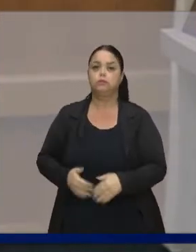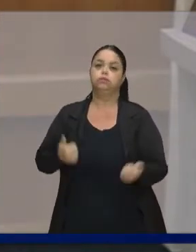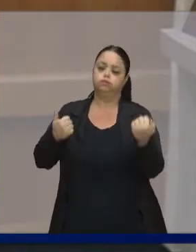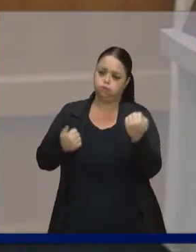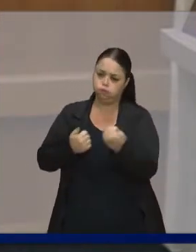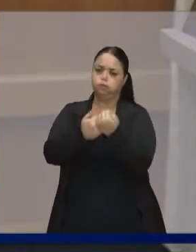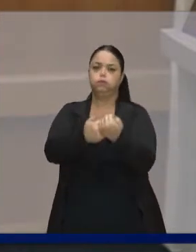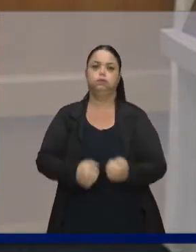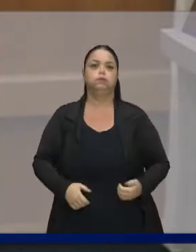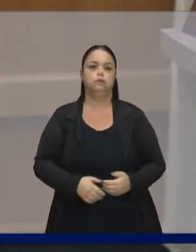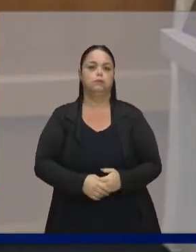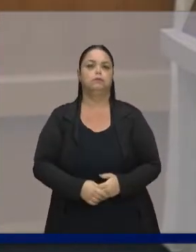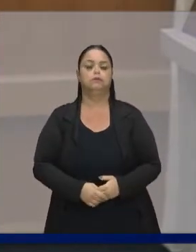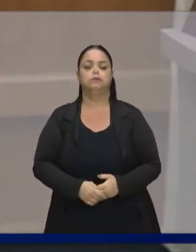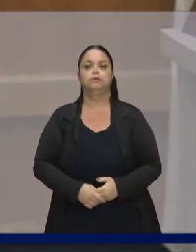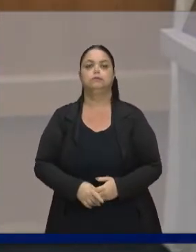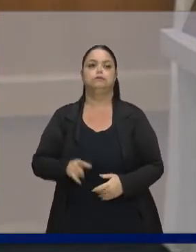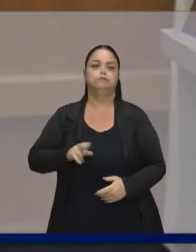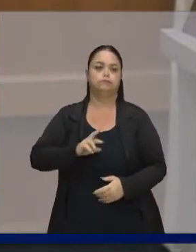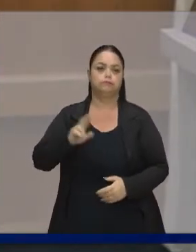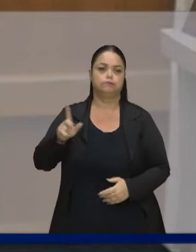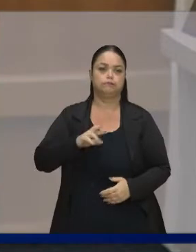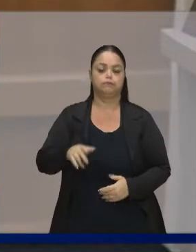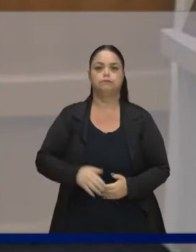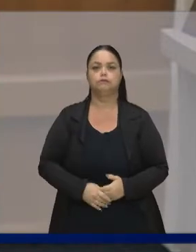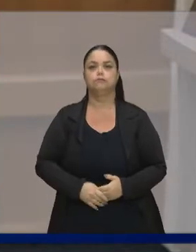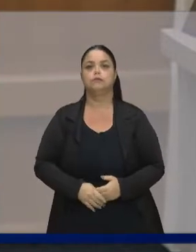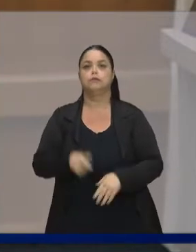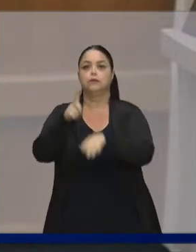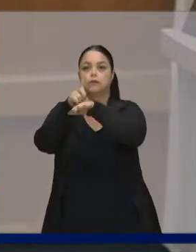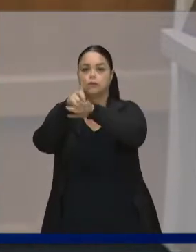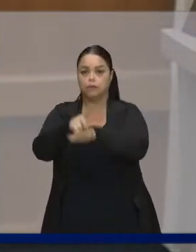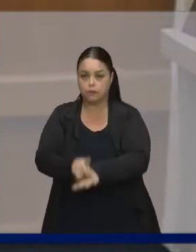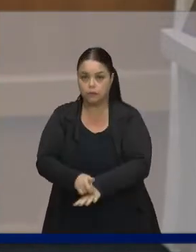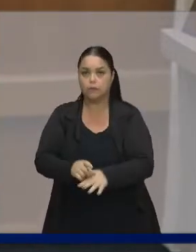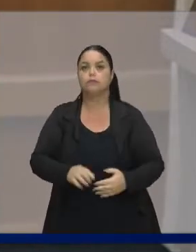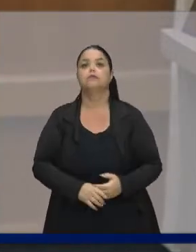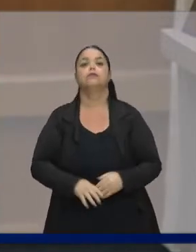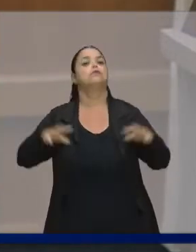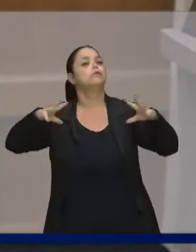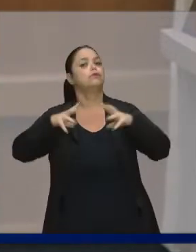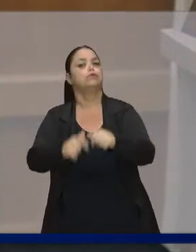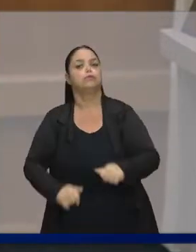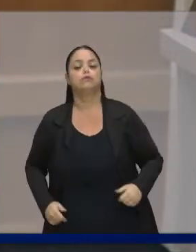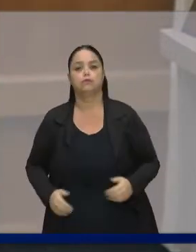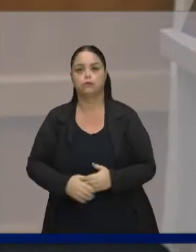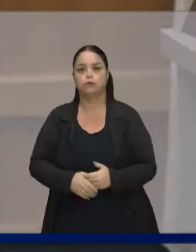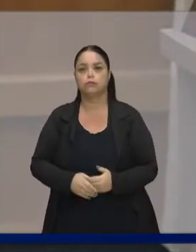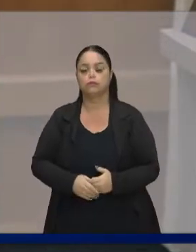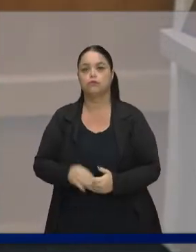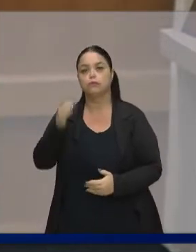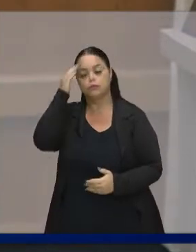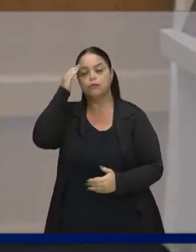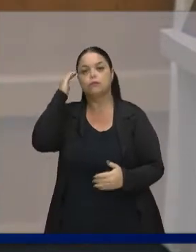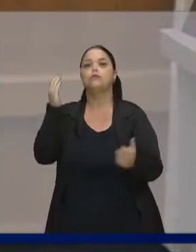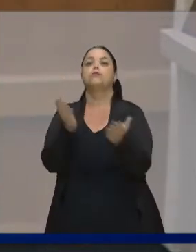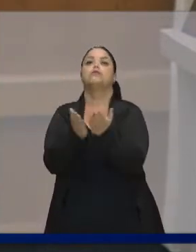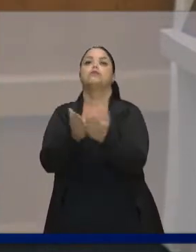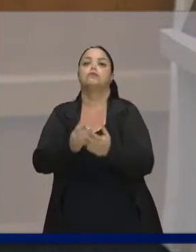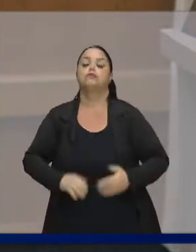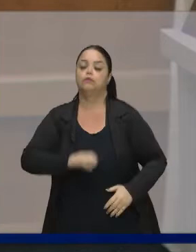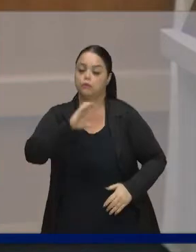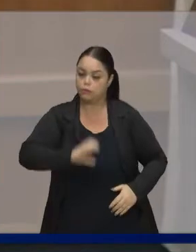certeza que vai fazer muito aí pela diocese, e por todo cidadão cristão católico